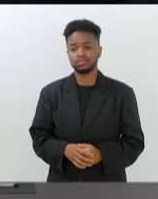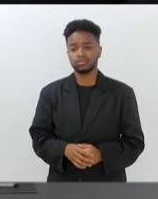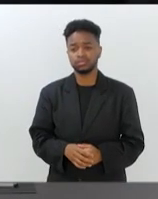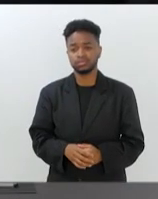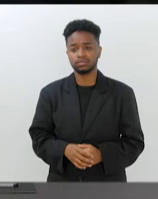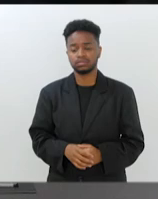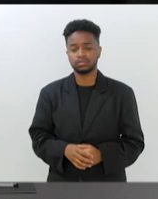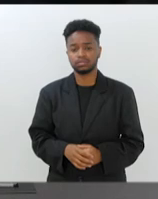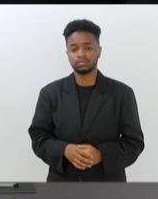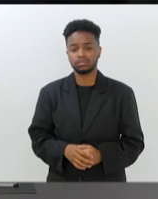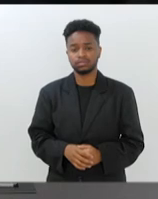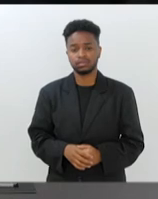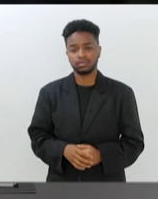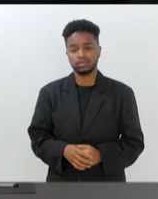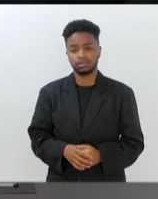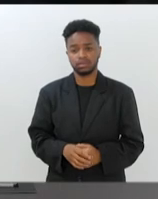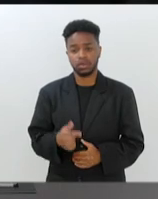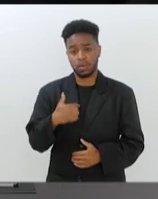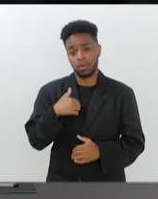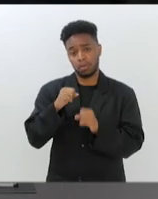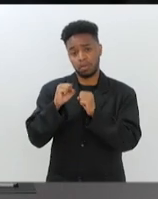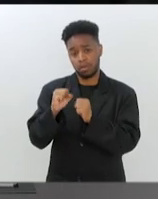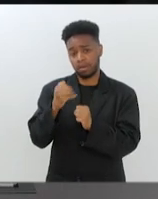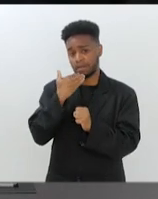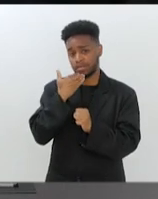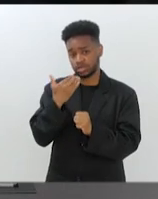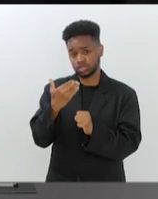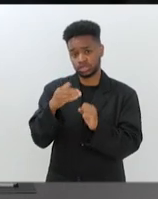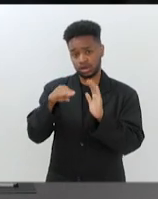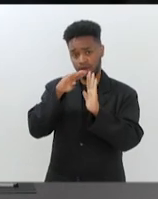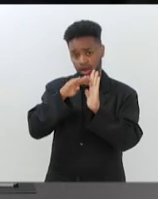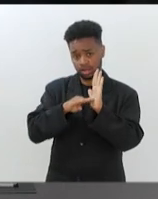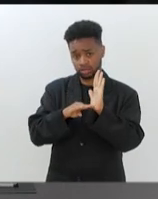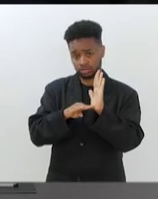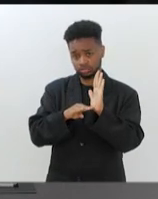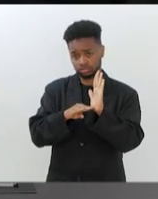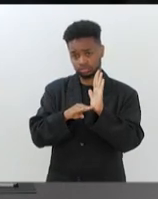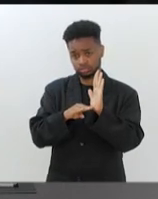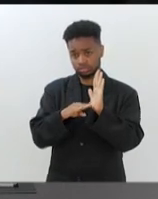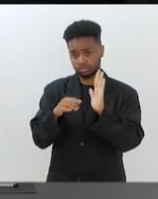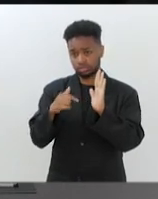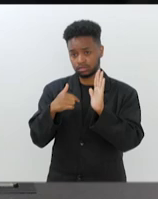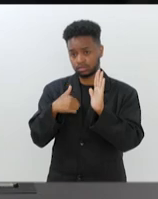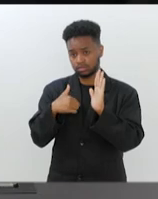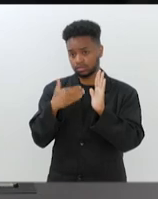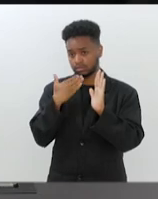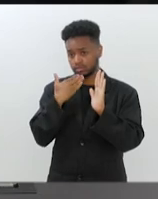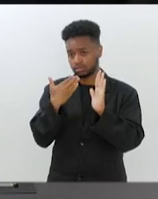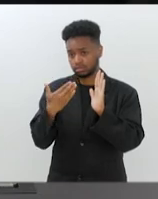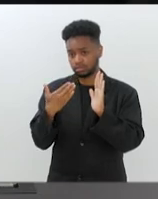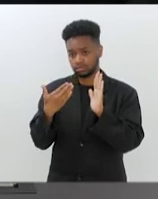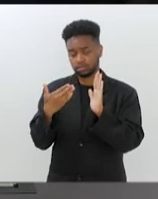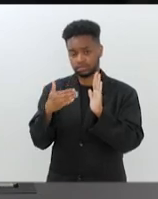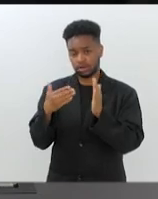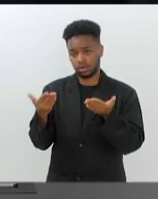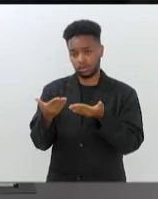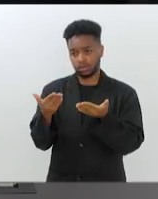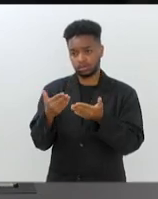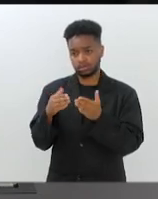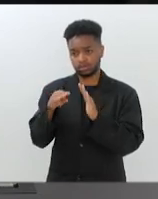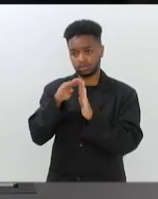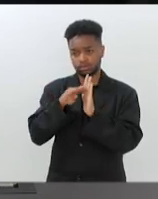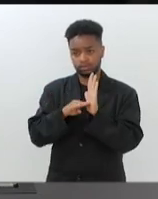não eu posso eu posso pedir a lista dos convidados eu vou eu vou ver como que eu peço aqui a lista dos